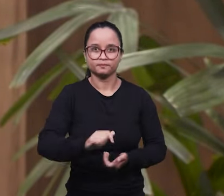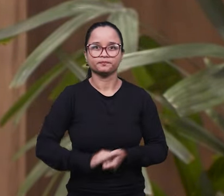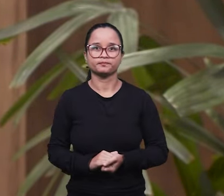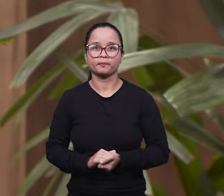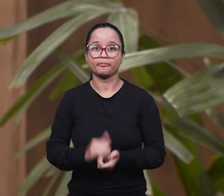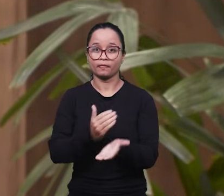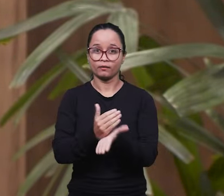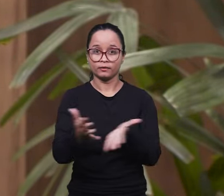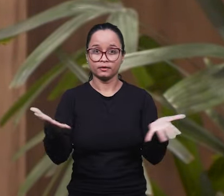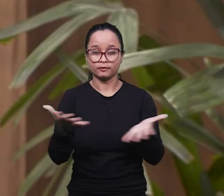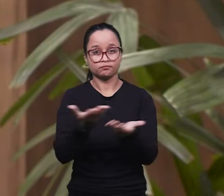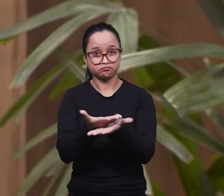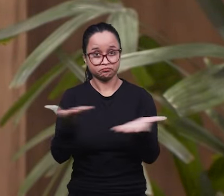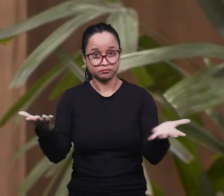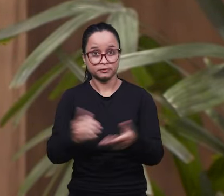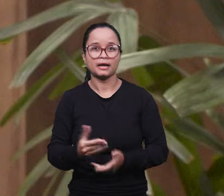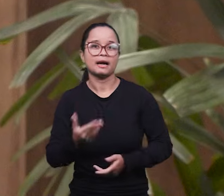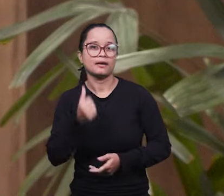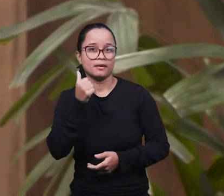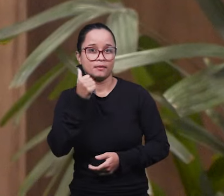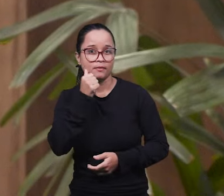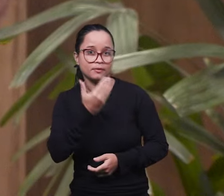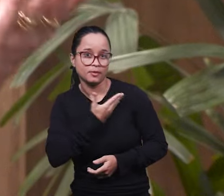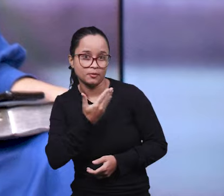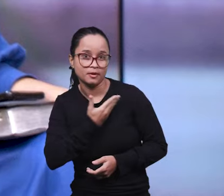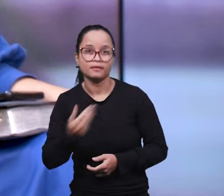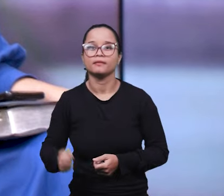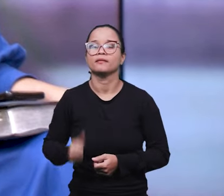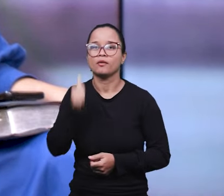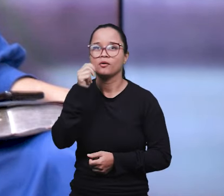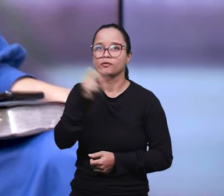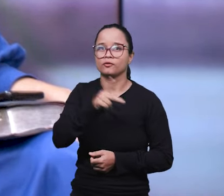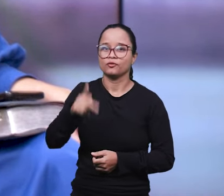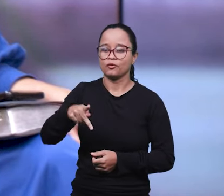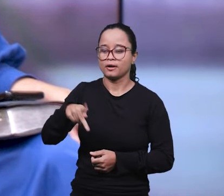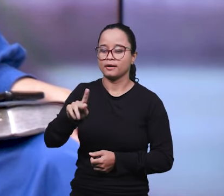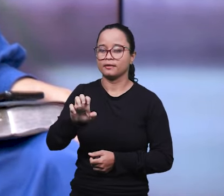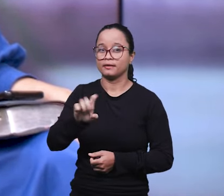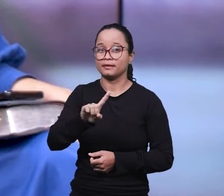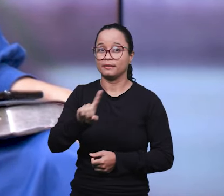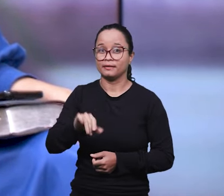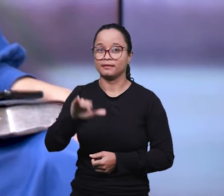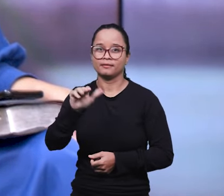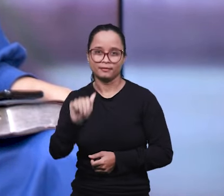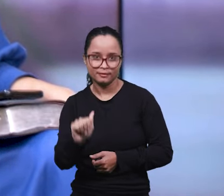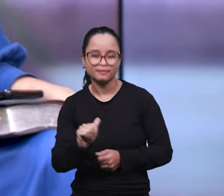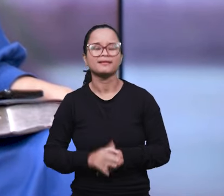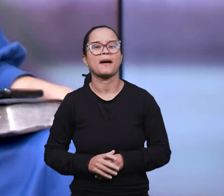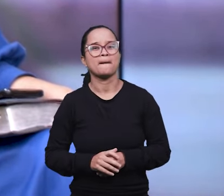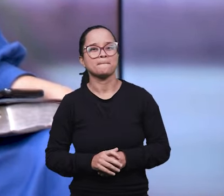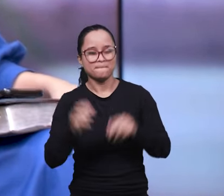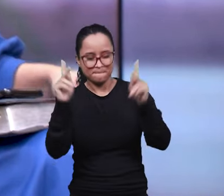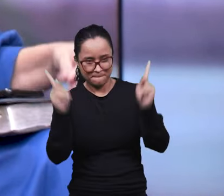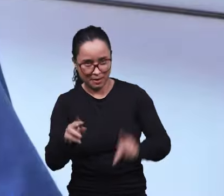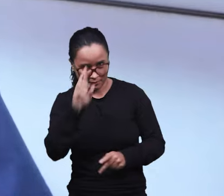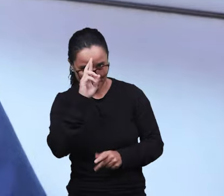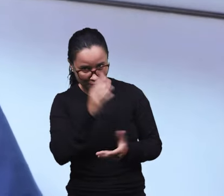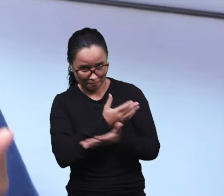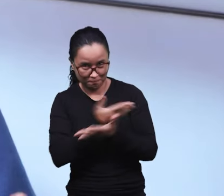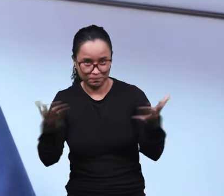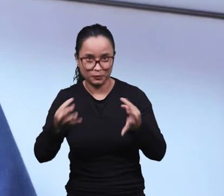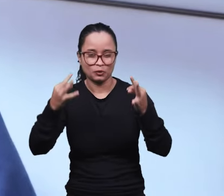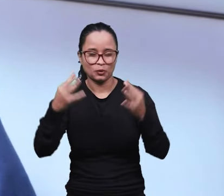vou começar cumprimentando minha amiga professora Késia Nunes a paz do Senhor Késia paz do Senhor Fernanda paz do senhor